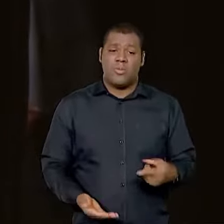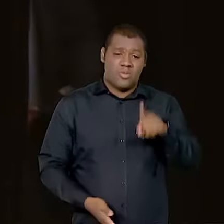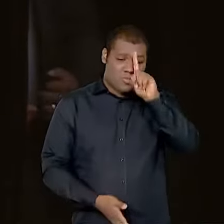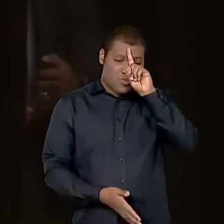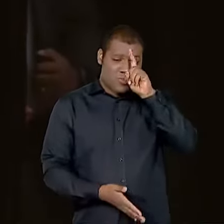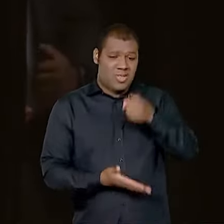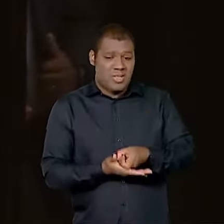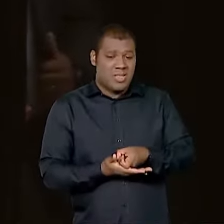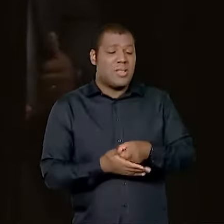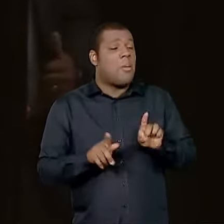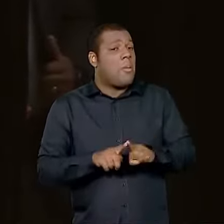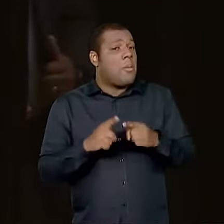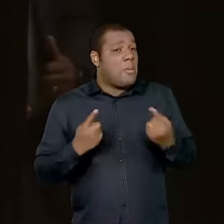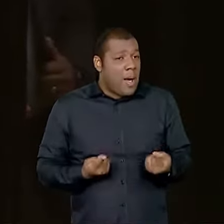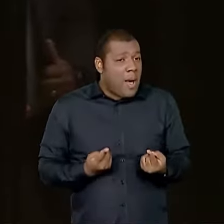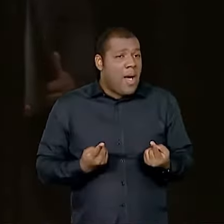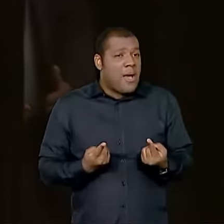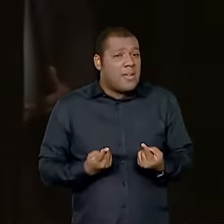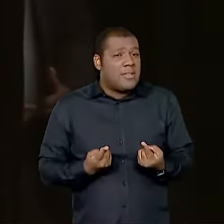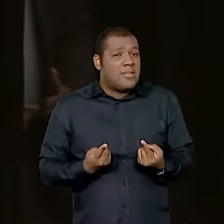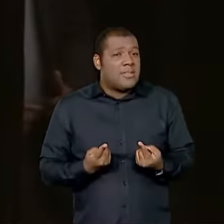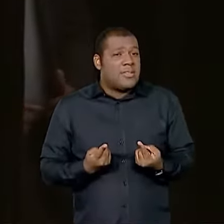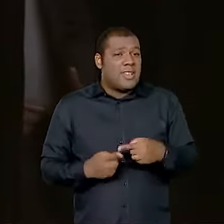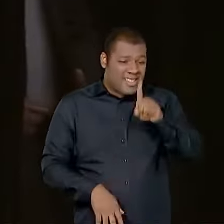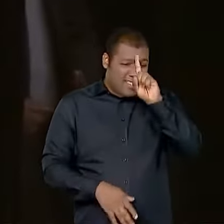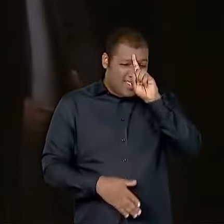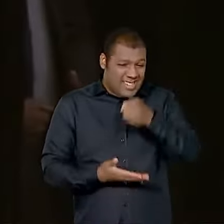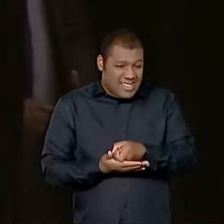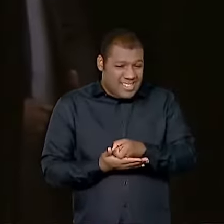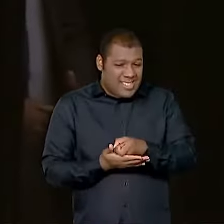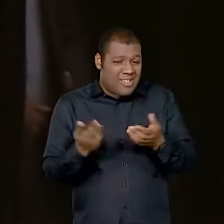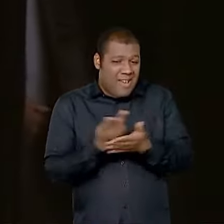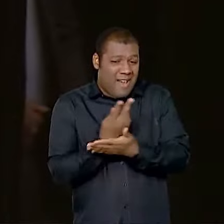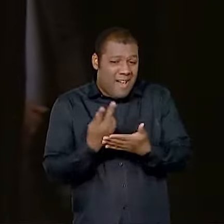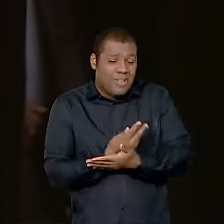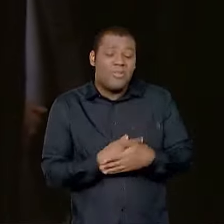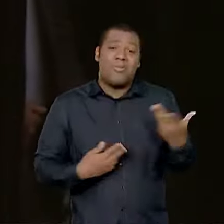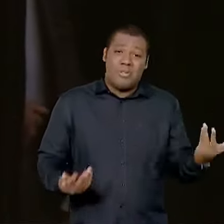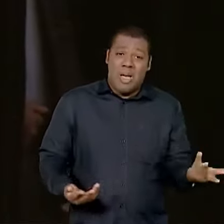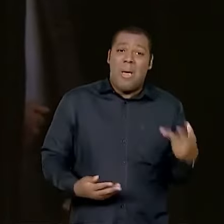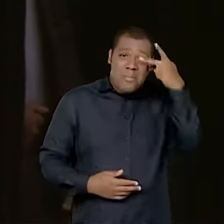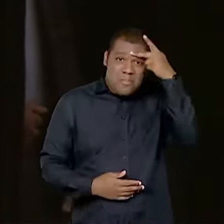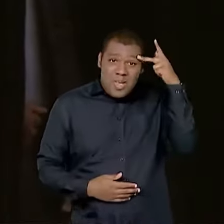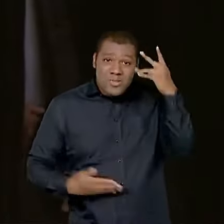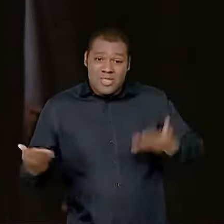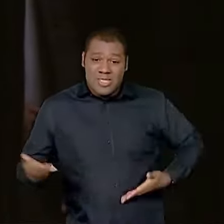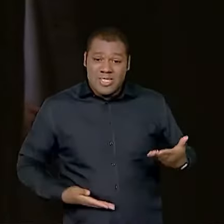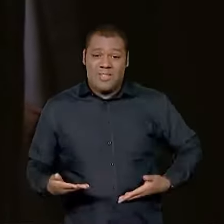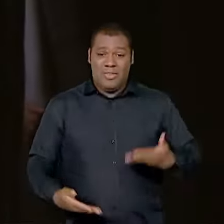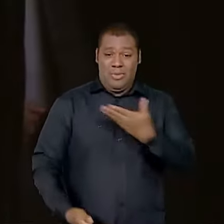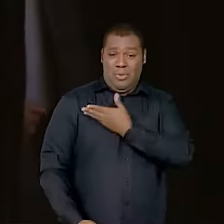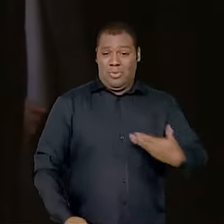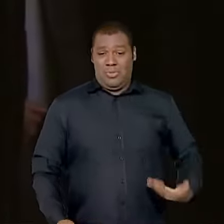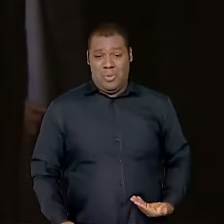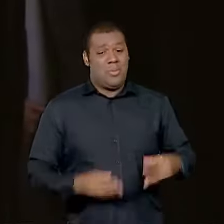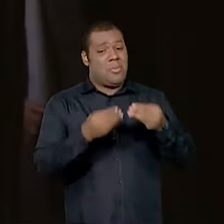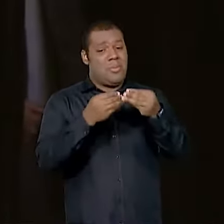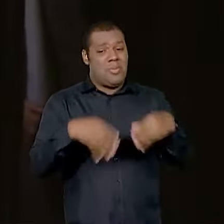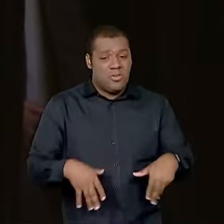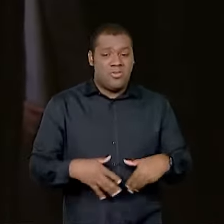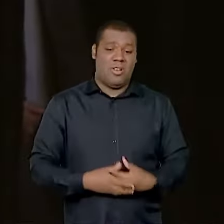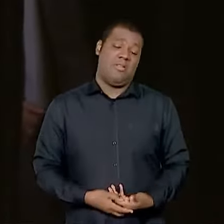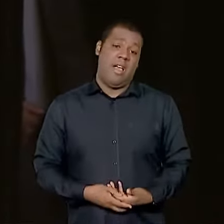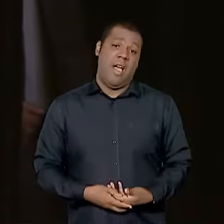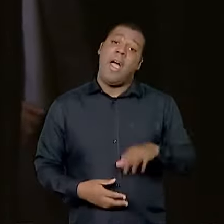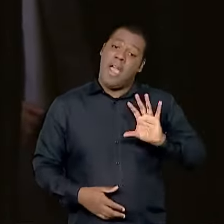solução. Ou seja, uma adesão a um regime que vai sacrificar servidores, vender ativos e, ao invés de pagar a dívida, vai aumentar a dívida